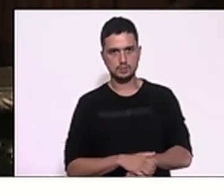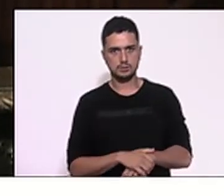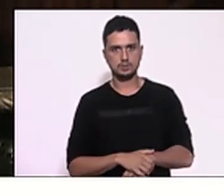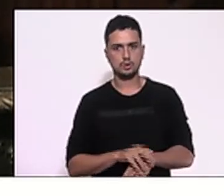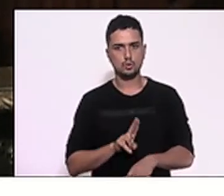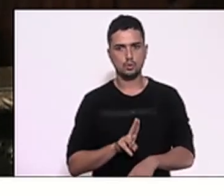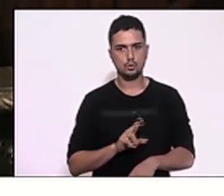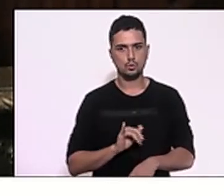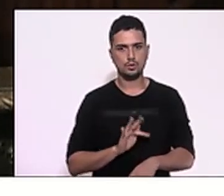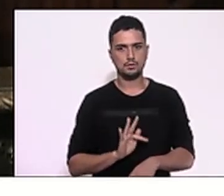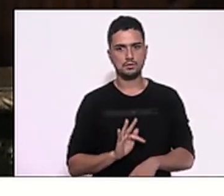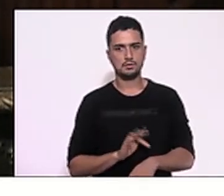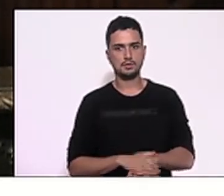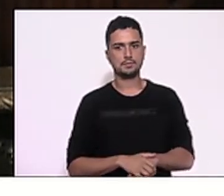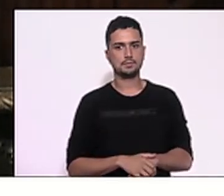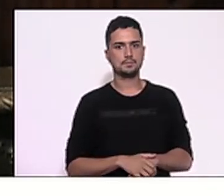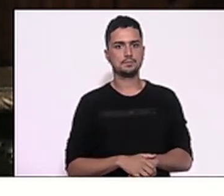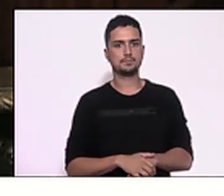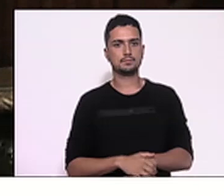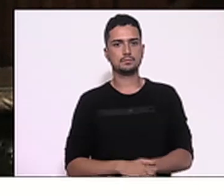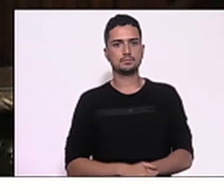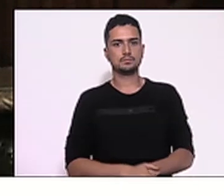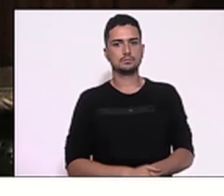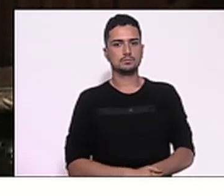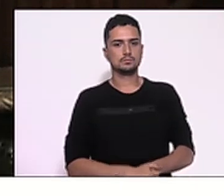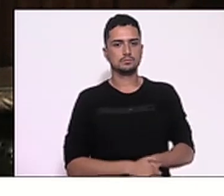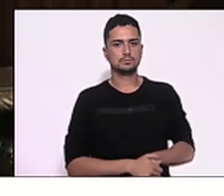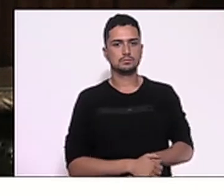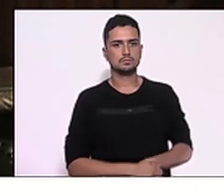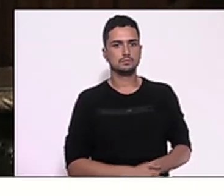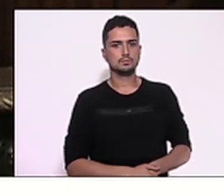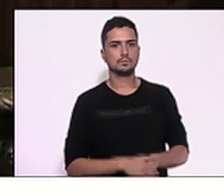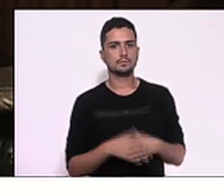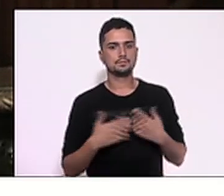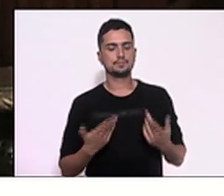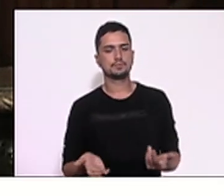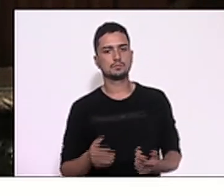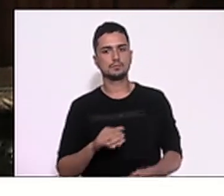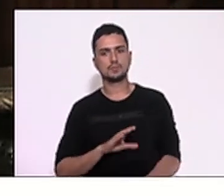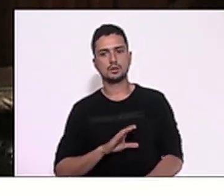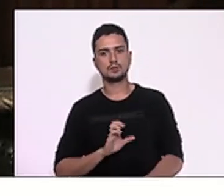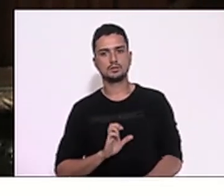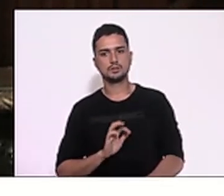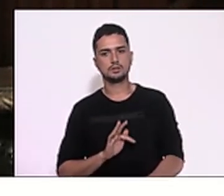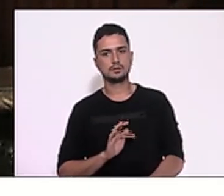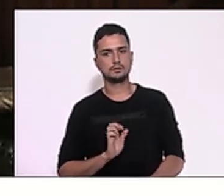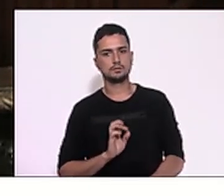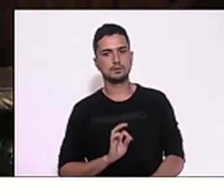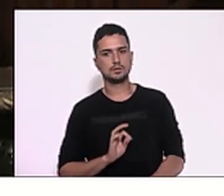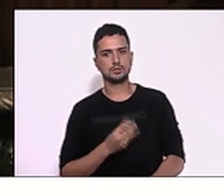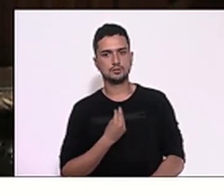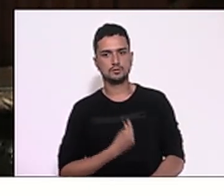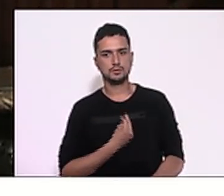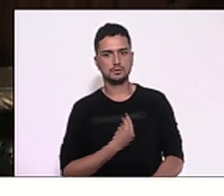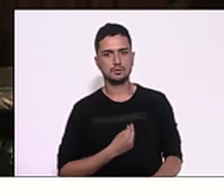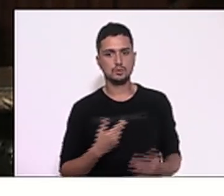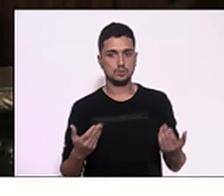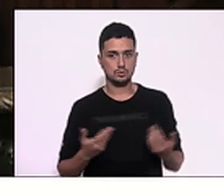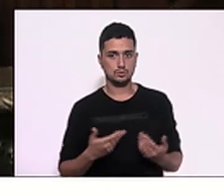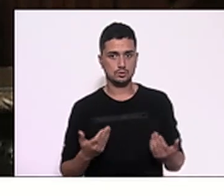Janeiro detentor de 2 deles, o Instituto Federal de Educação, Ciência e Tecnologia do Rio de Janeiro, o IFRJ, e o Instituto